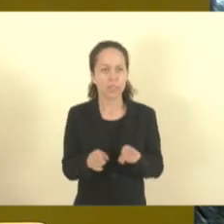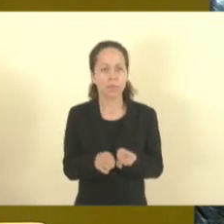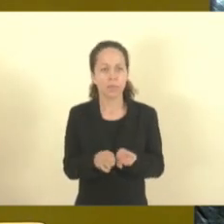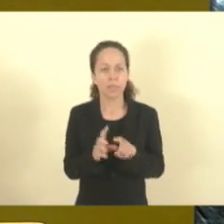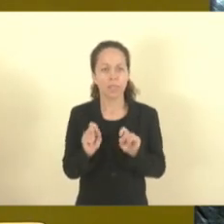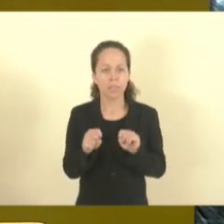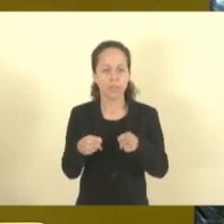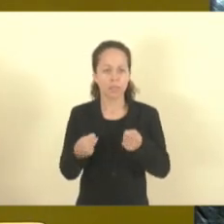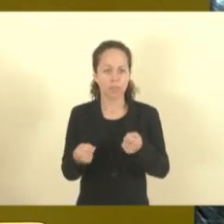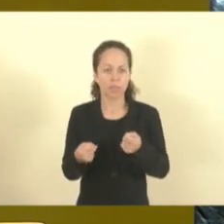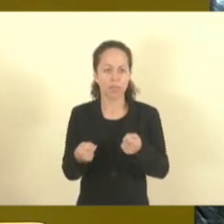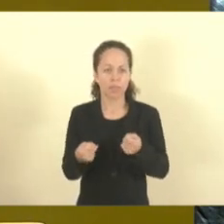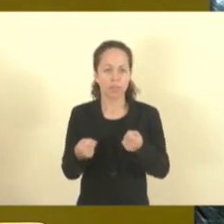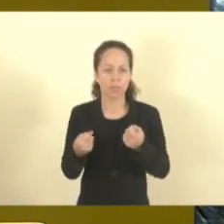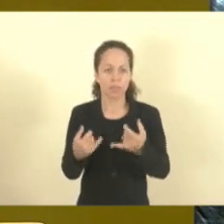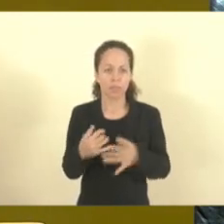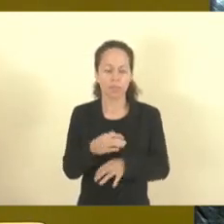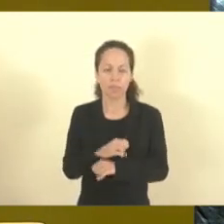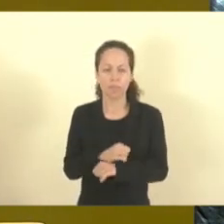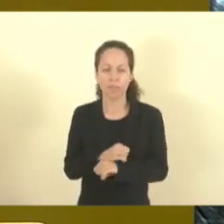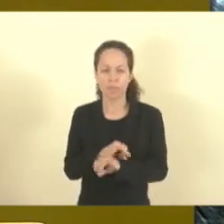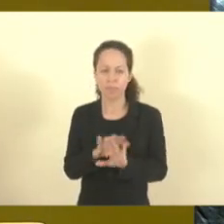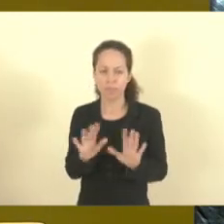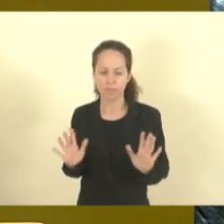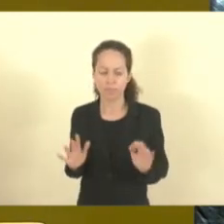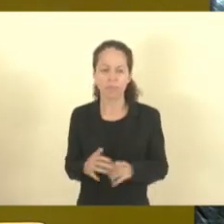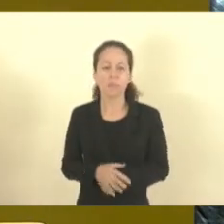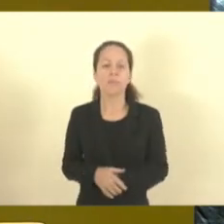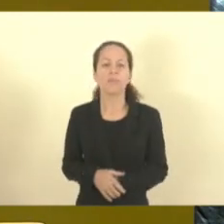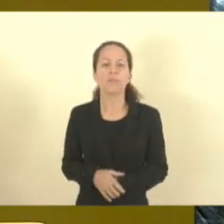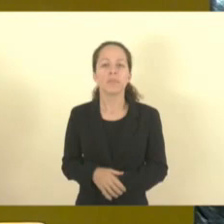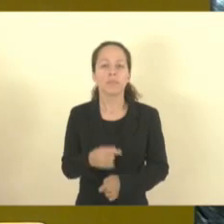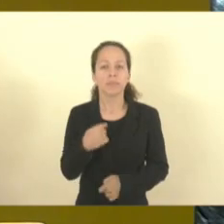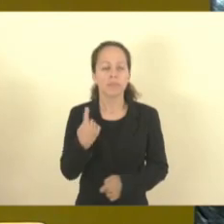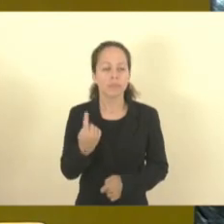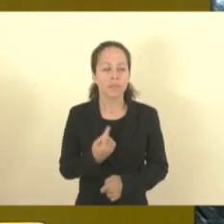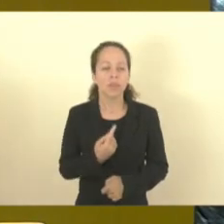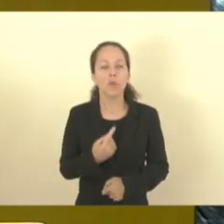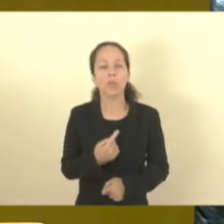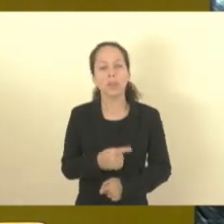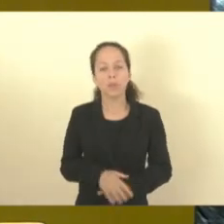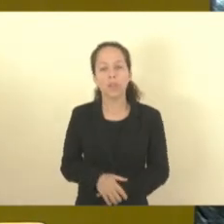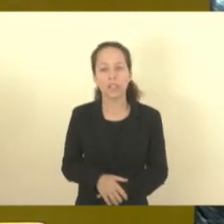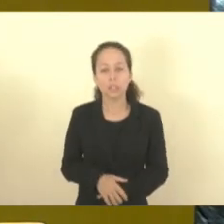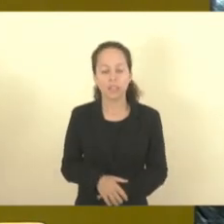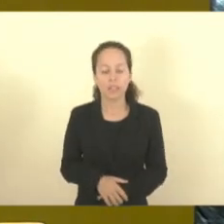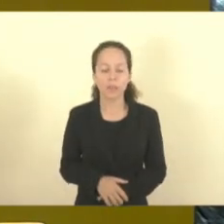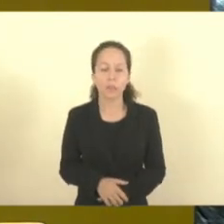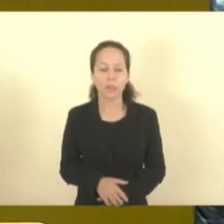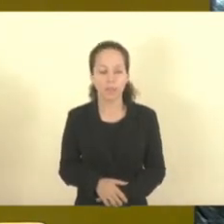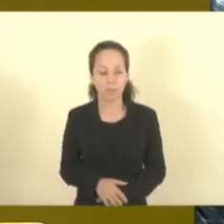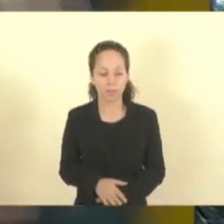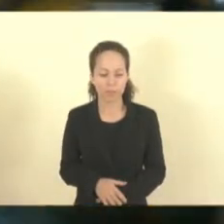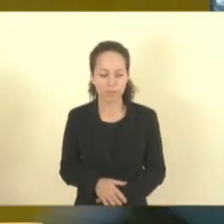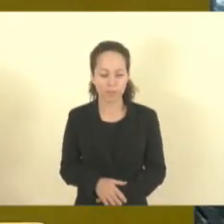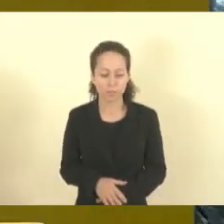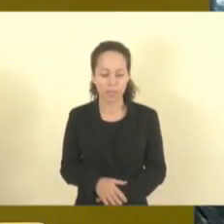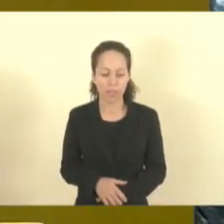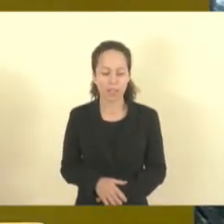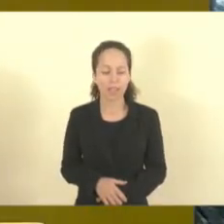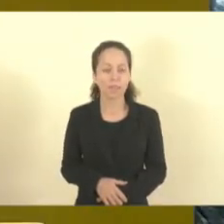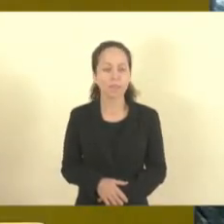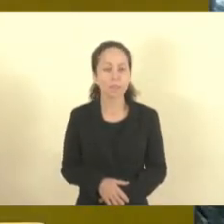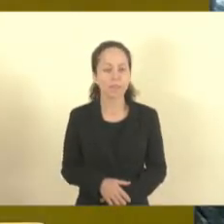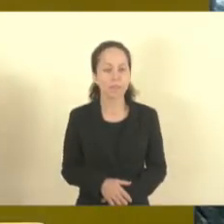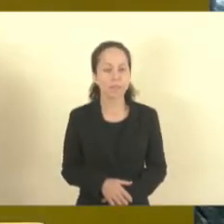maneira muito acalorada. E quando a gente vê aqui todas as pessoas que estão nessas galerias, aqui, estavam na galeria, agora aqui